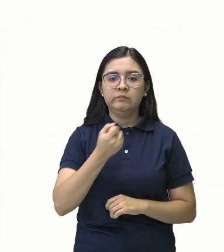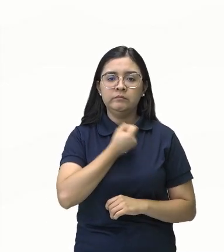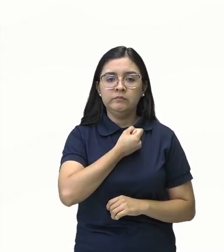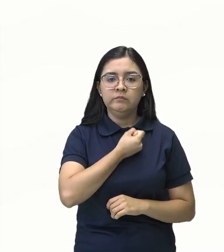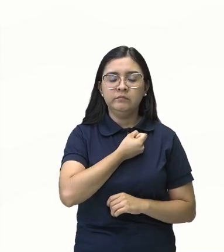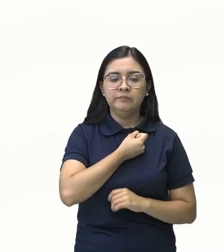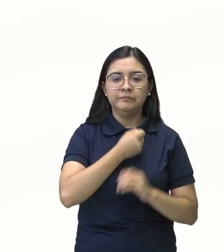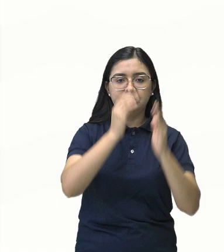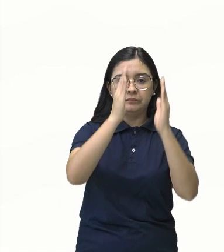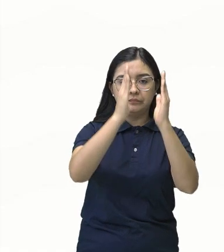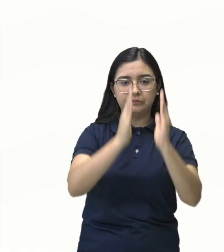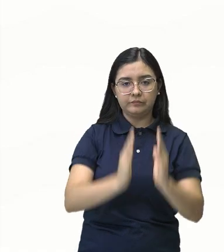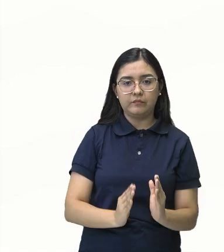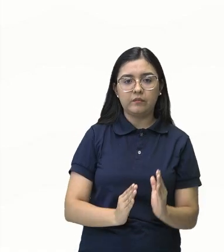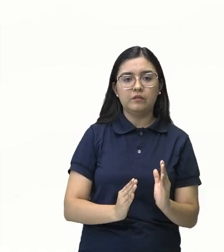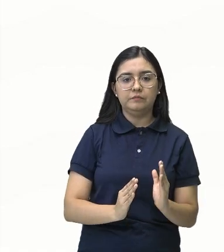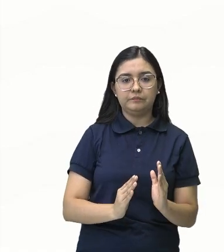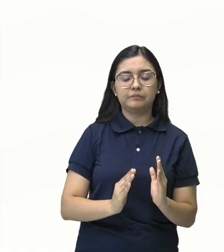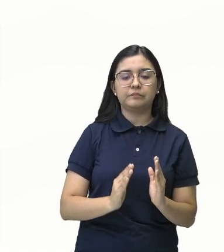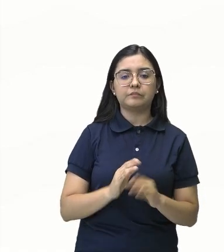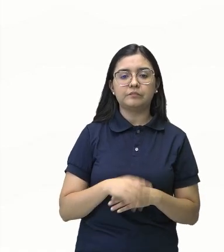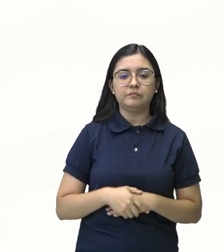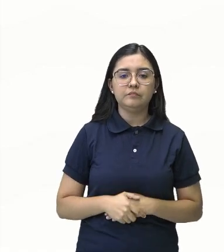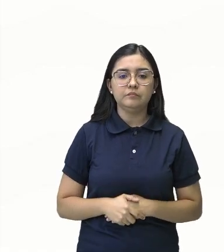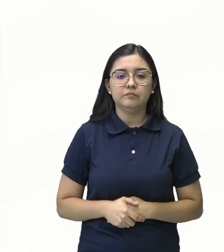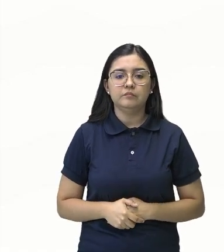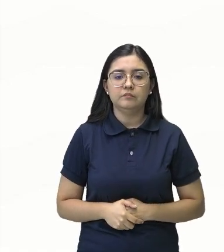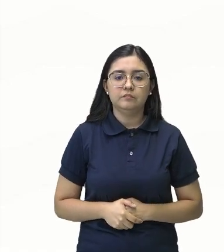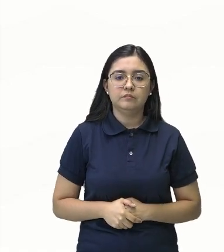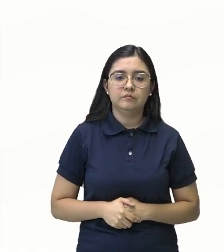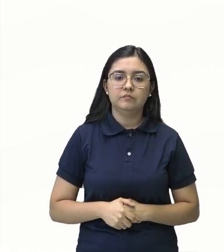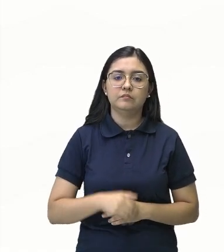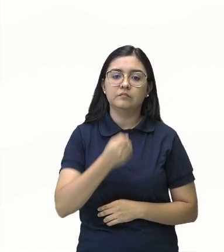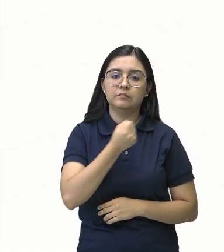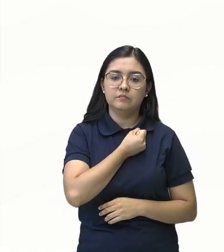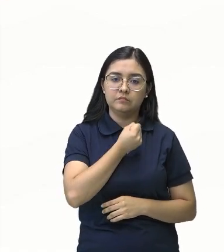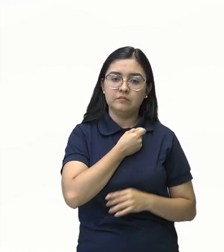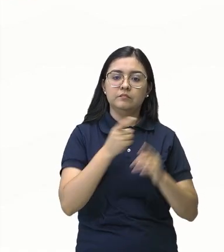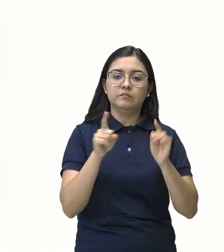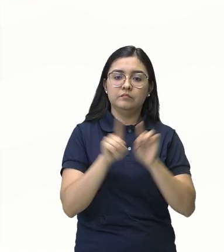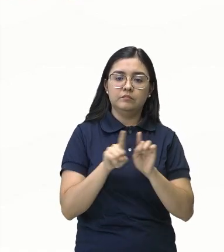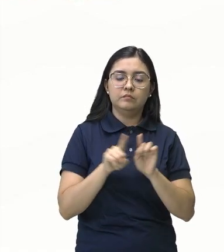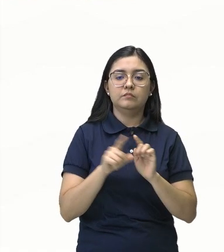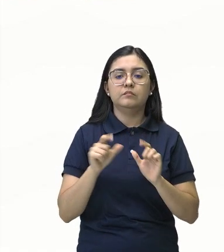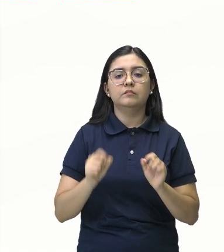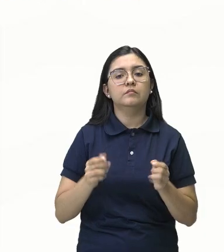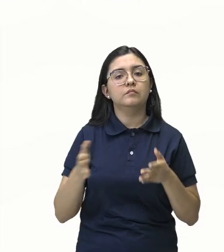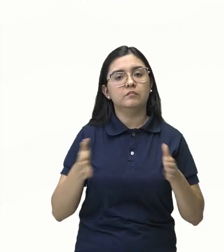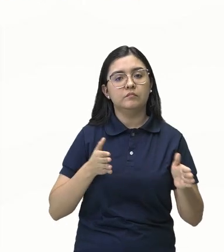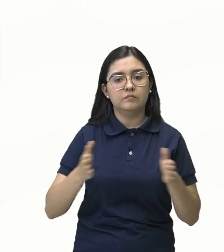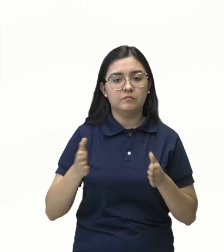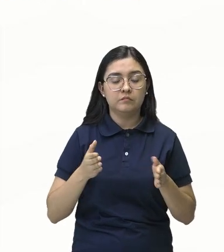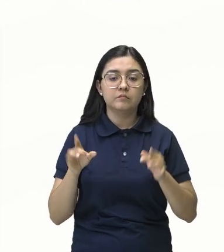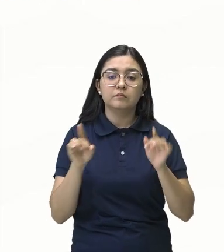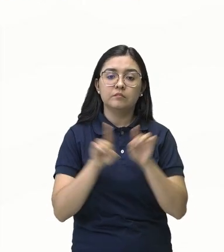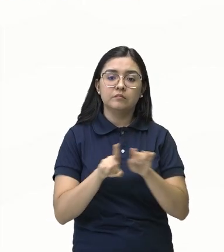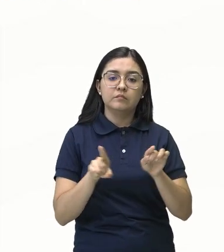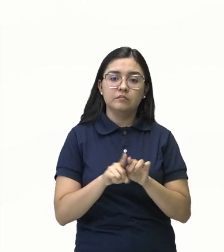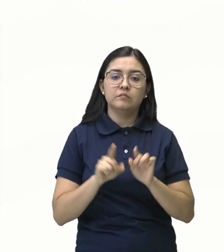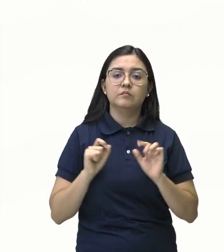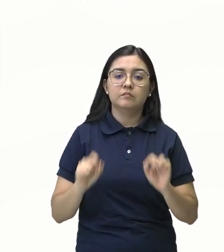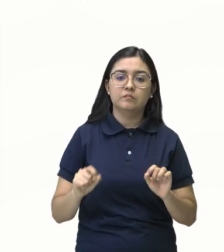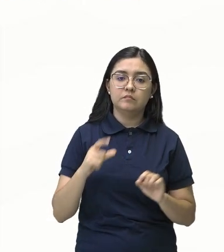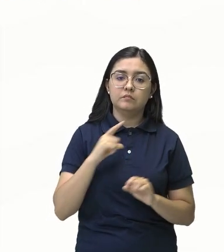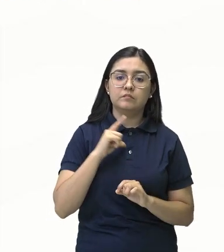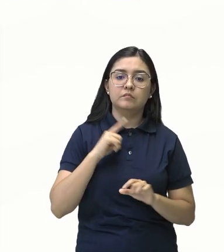números, tá? Aqui, os nossos números também estão em tempo e temos as